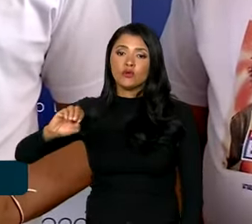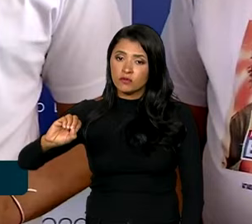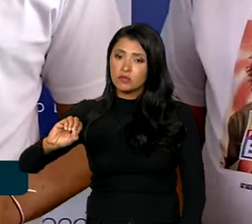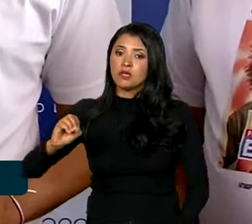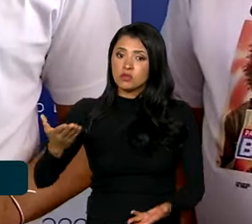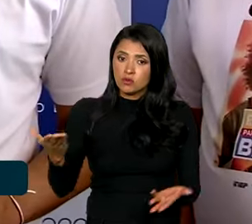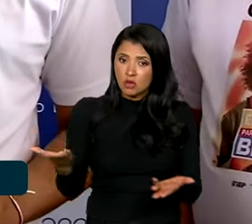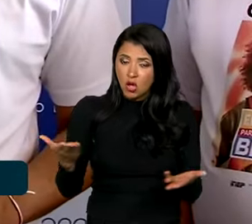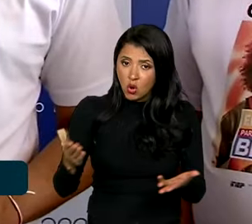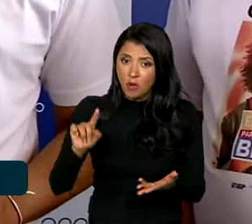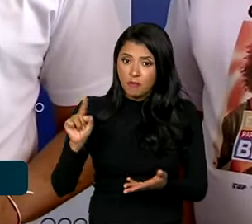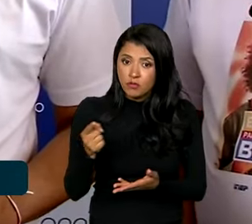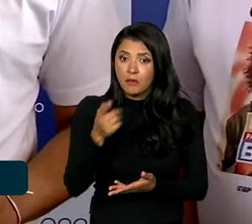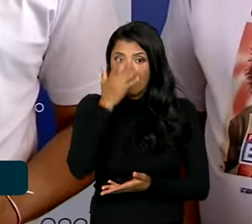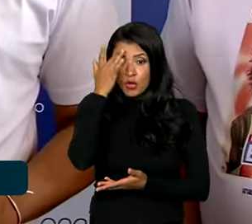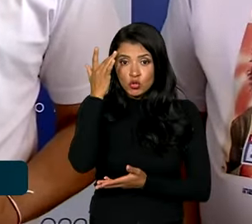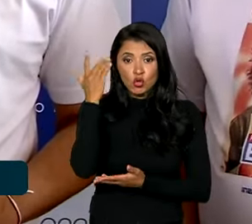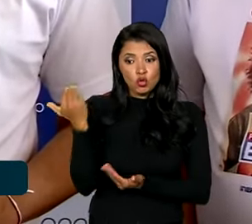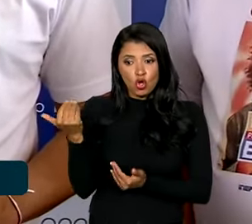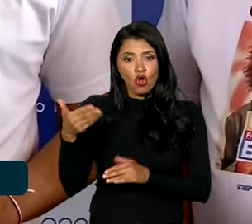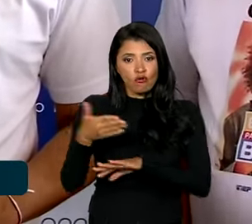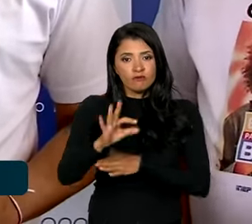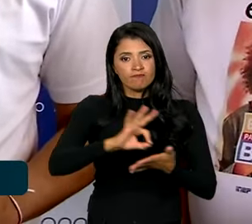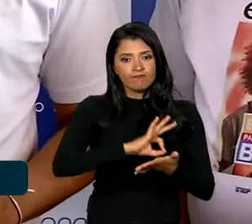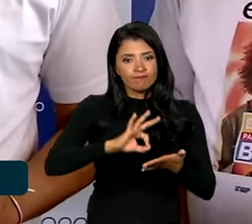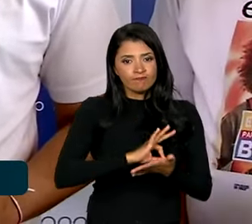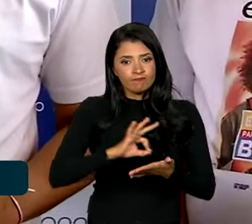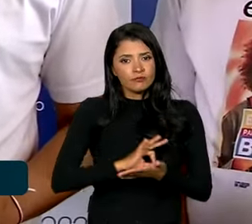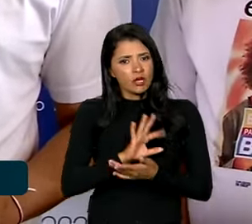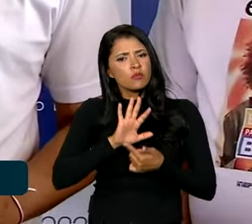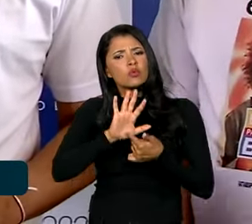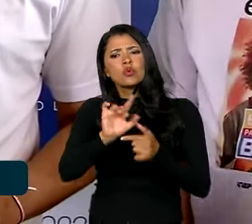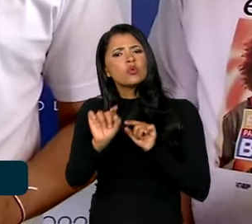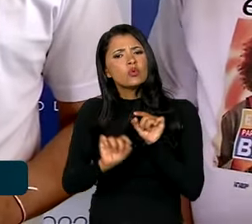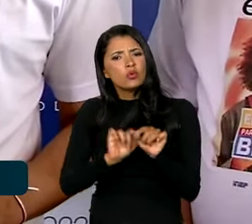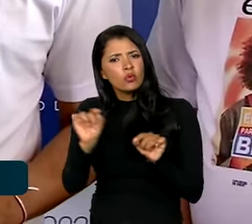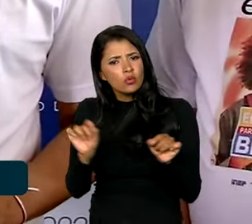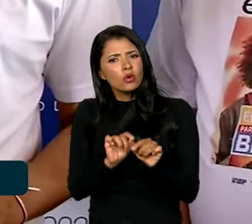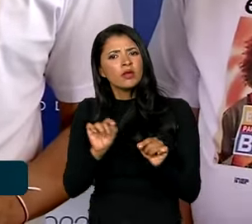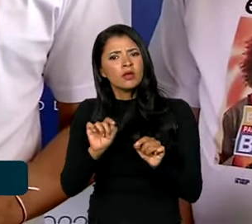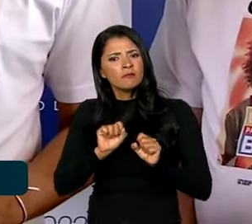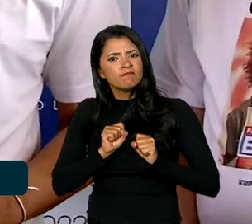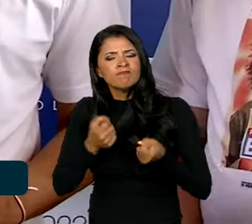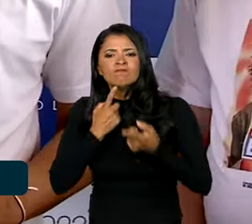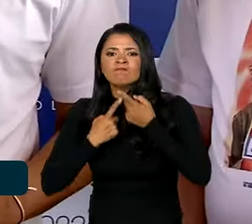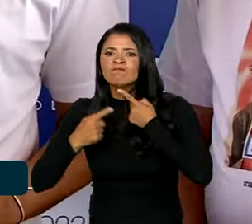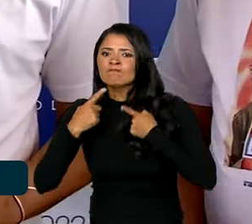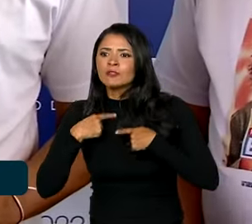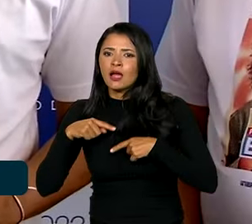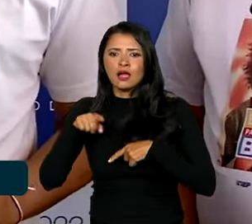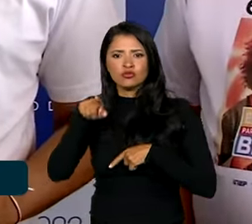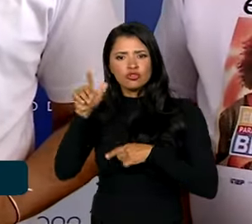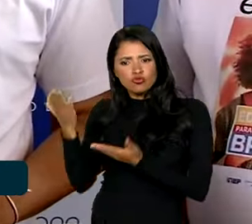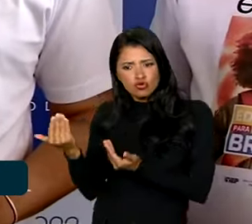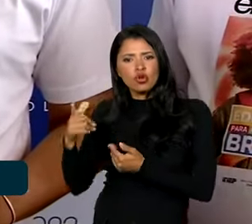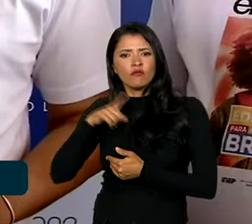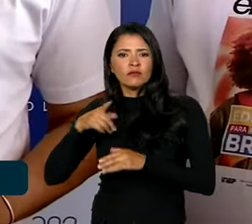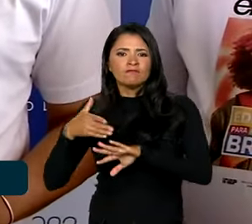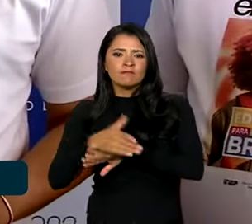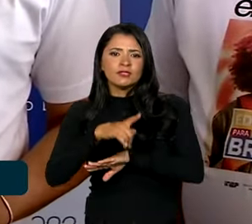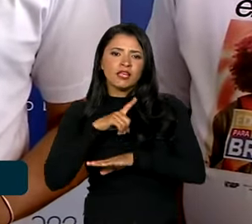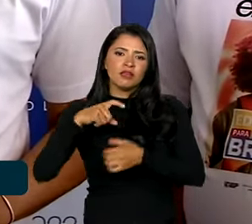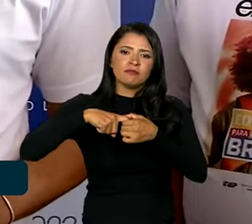3.900 mil jovens que se inscreveram numa demonstração do apetite dos nossos meninos e meninas